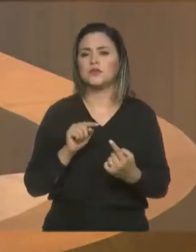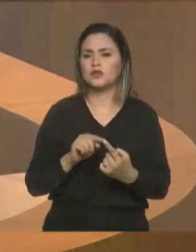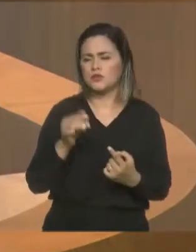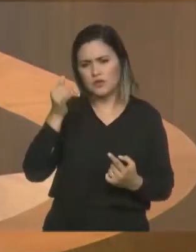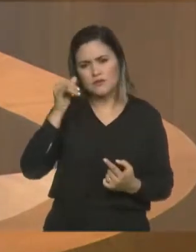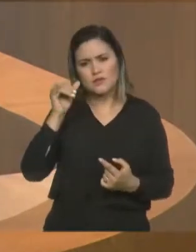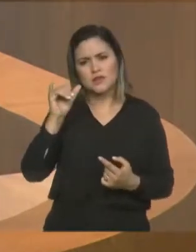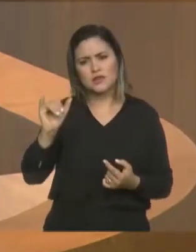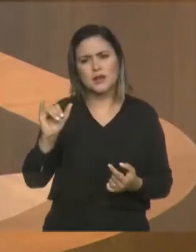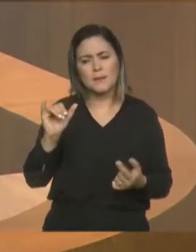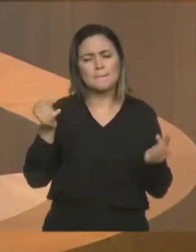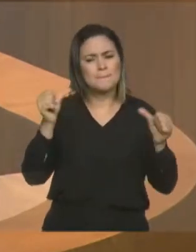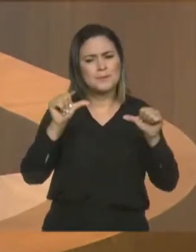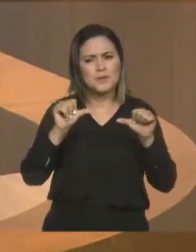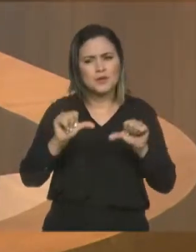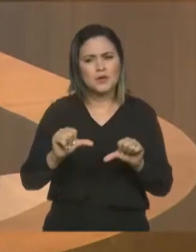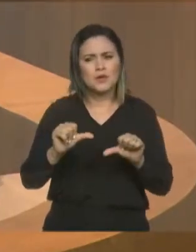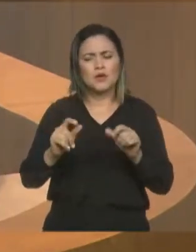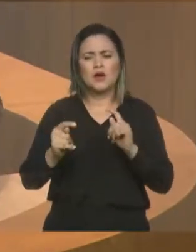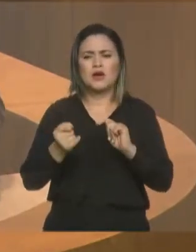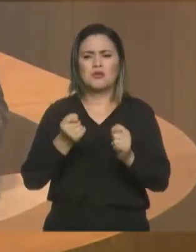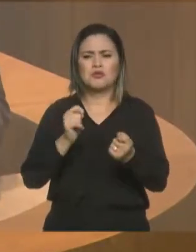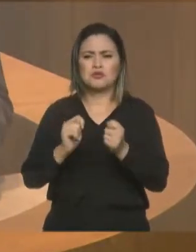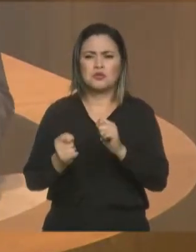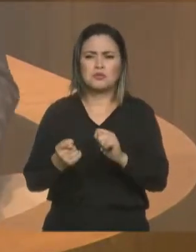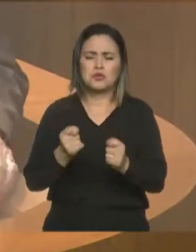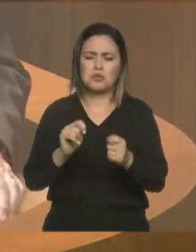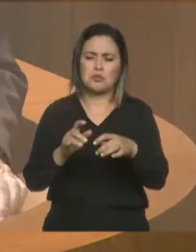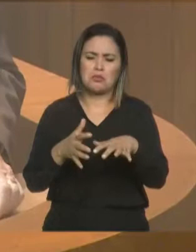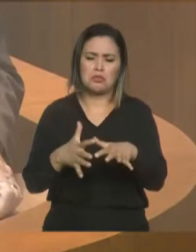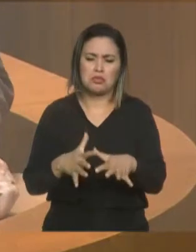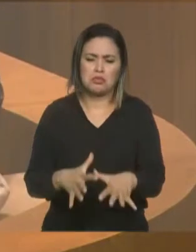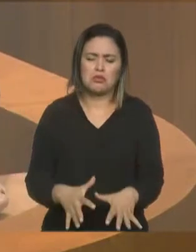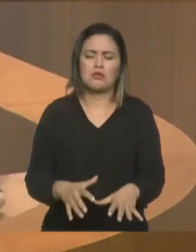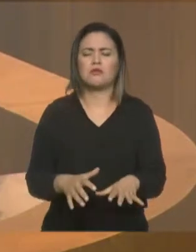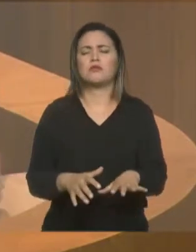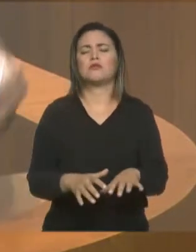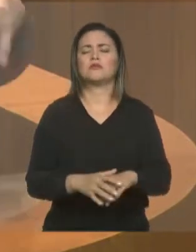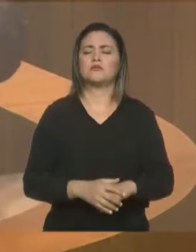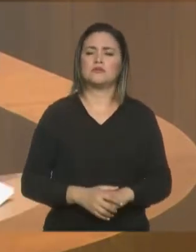impactos econômicos e sociais para o setor pesqueiro do nosso estado.